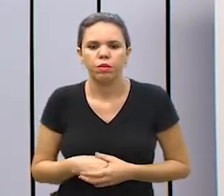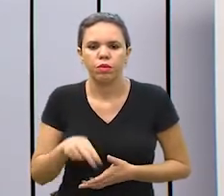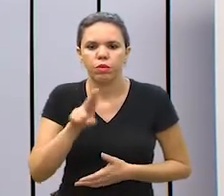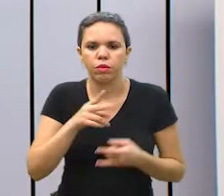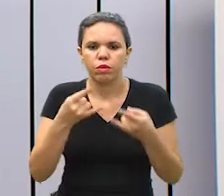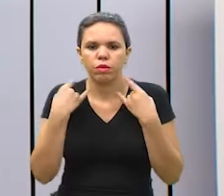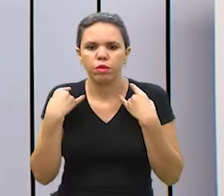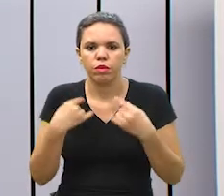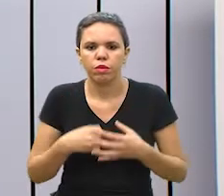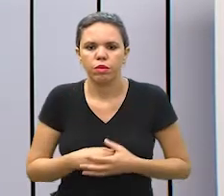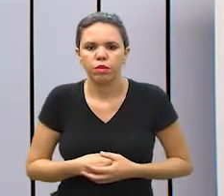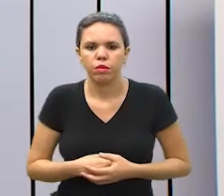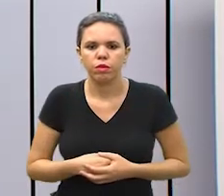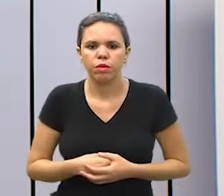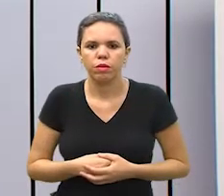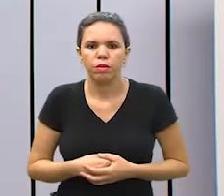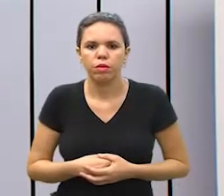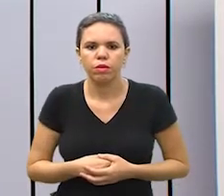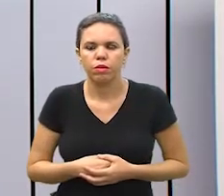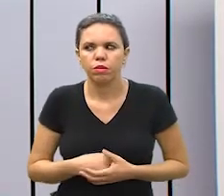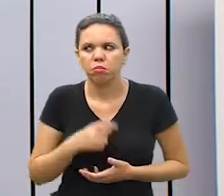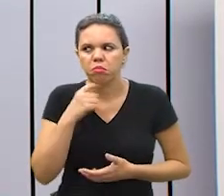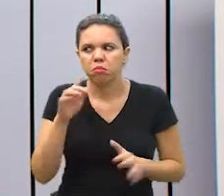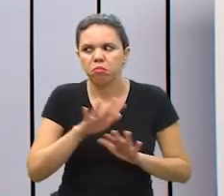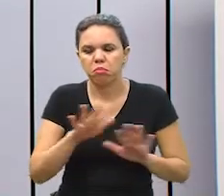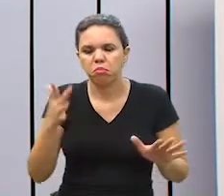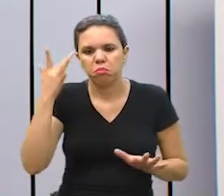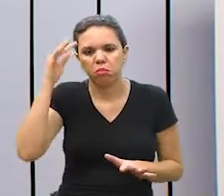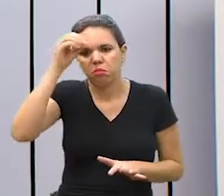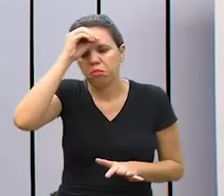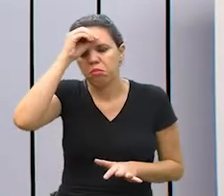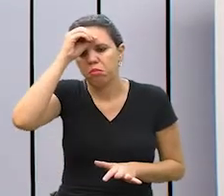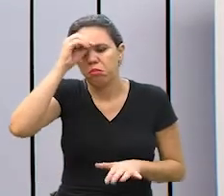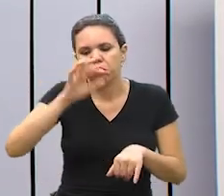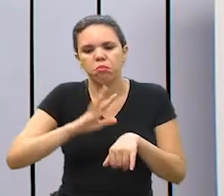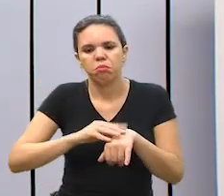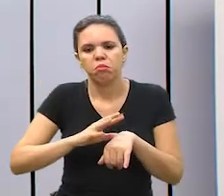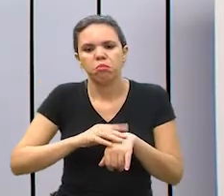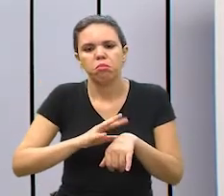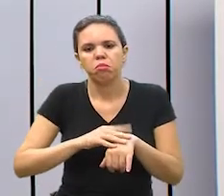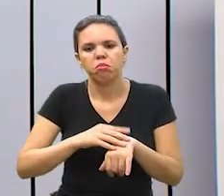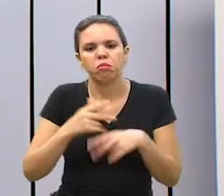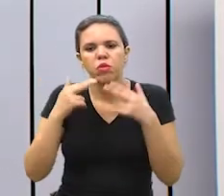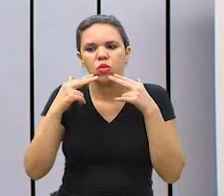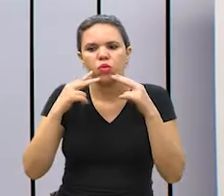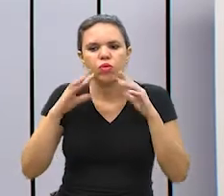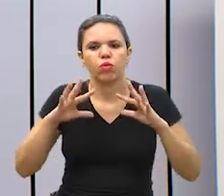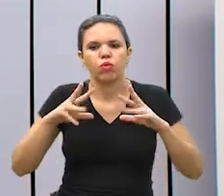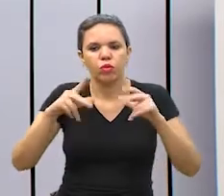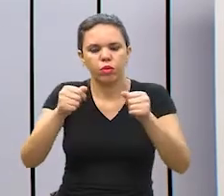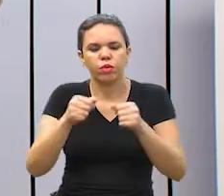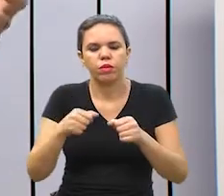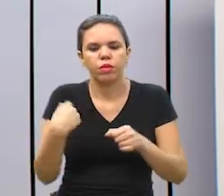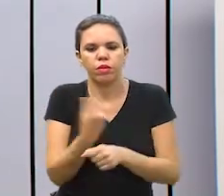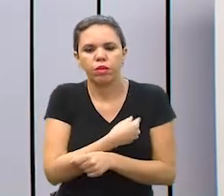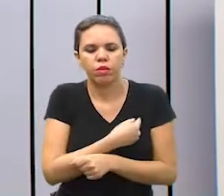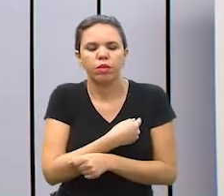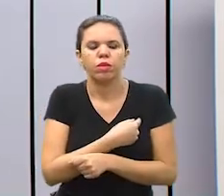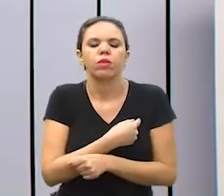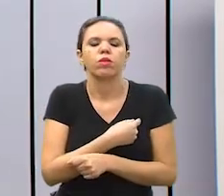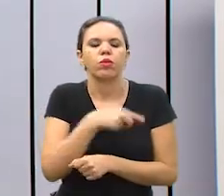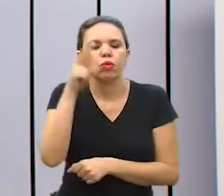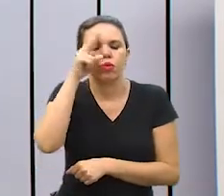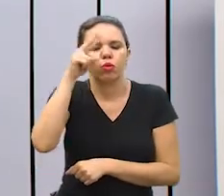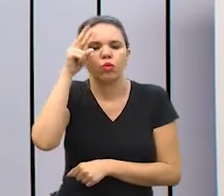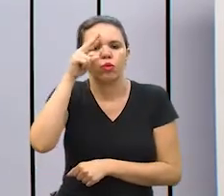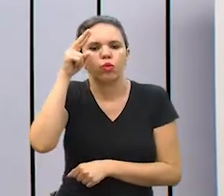de máscara, né? Ninguém sabia nada dessa doença, então era uma novidade para todo mundo. Se nós nos